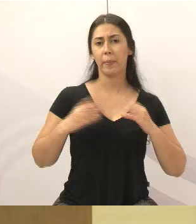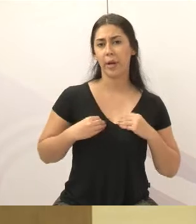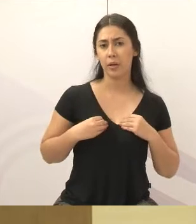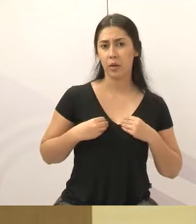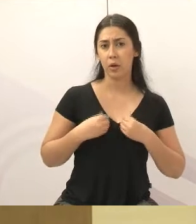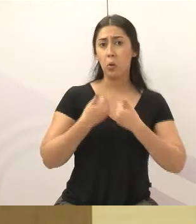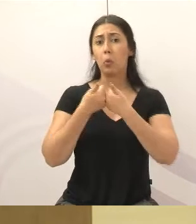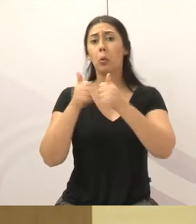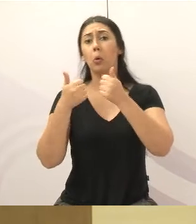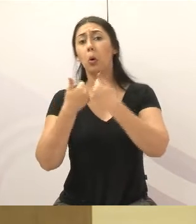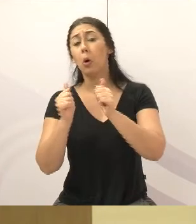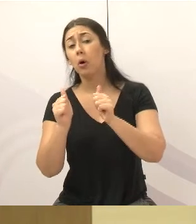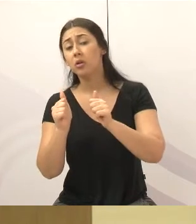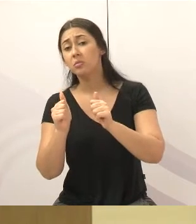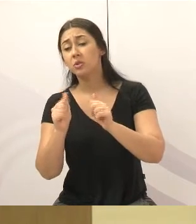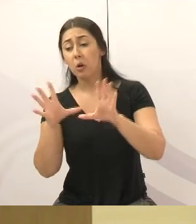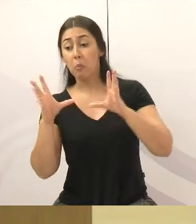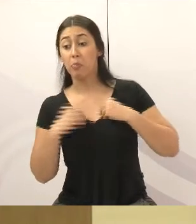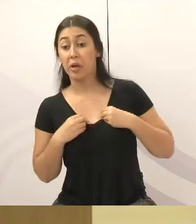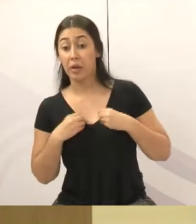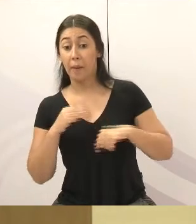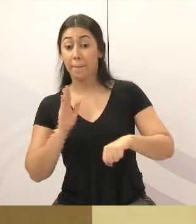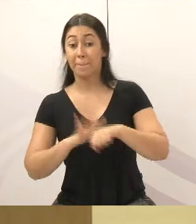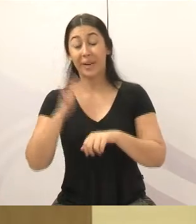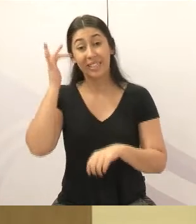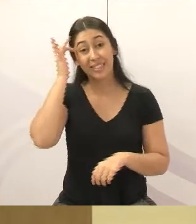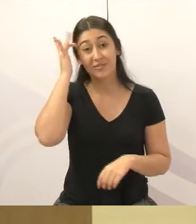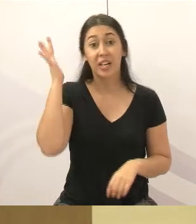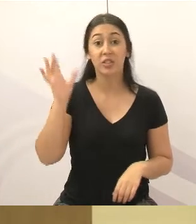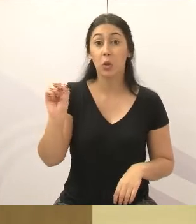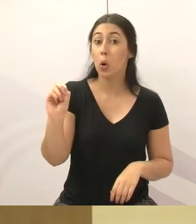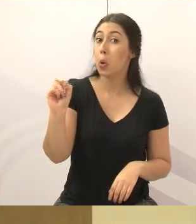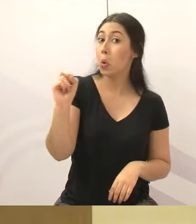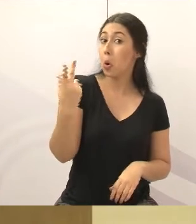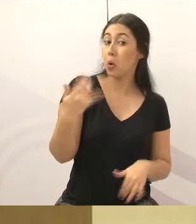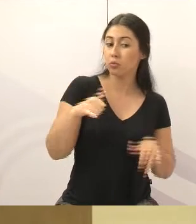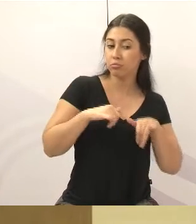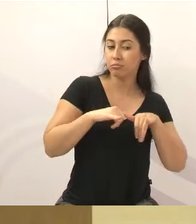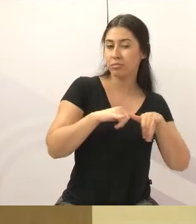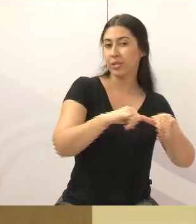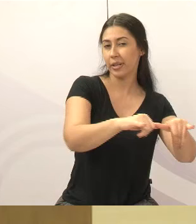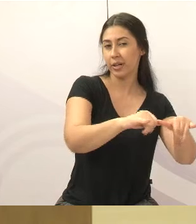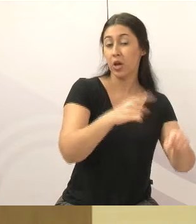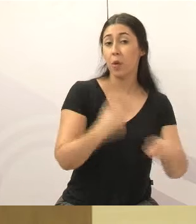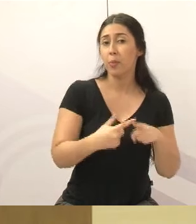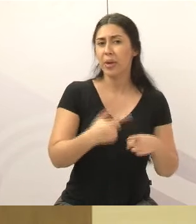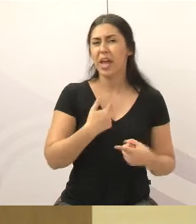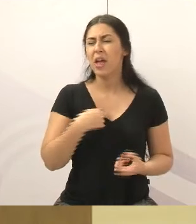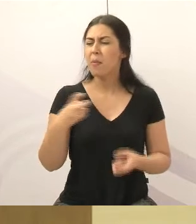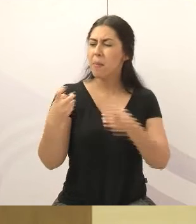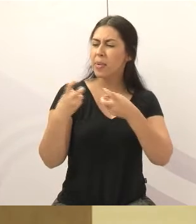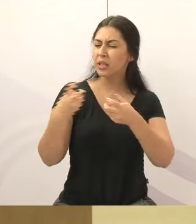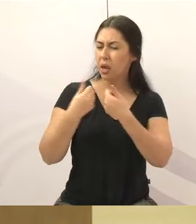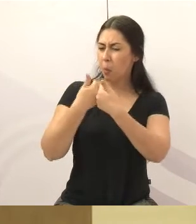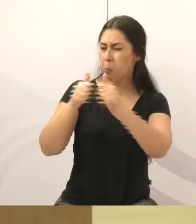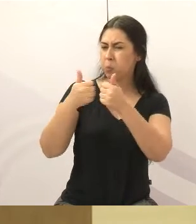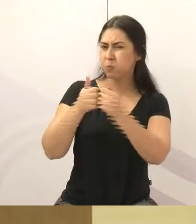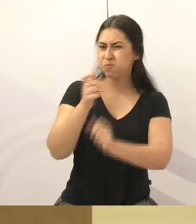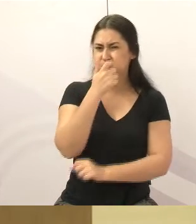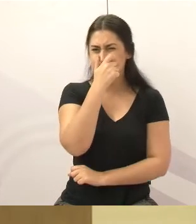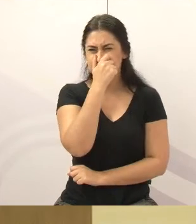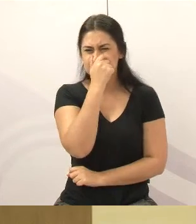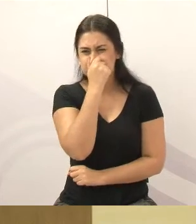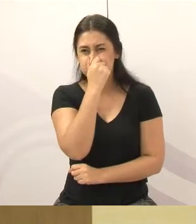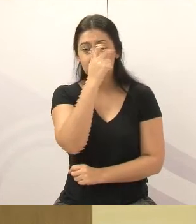supermercado? Transporte público, eu vejo vários ônibus lotados no dia a